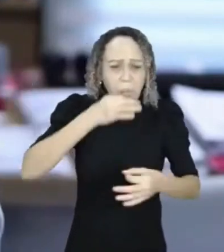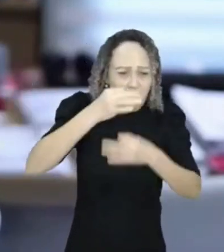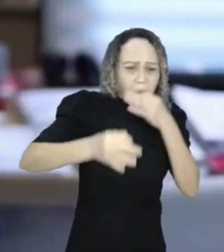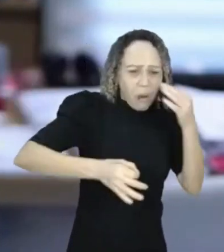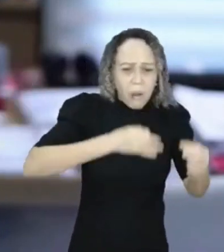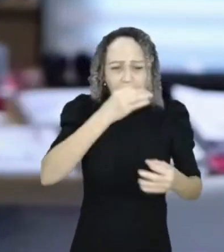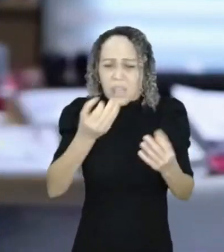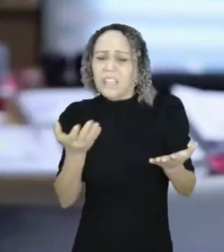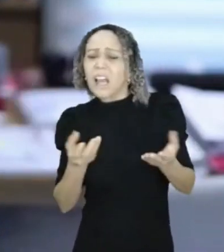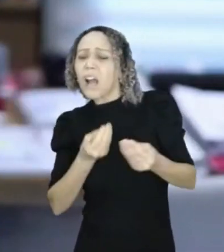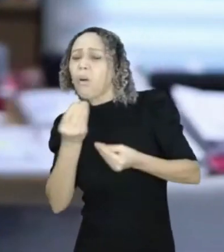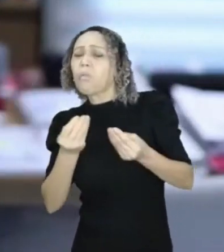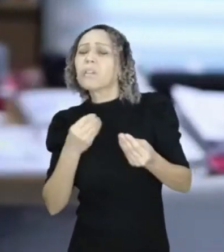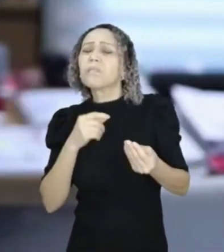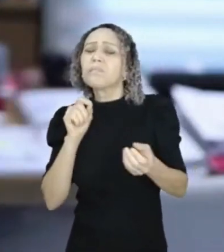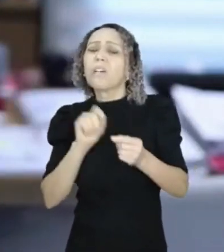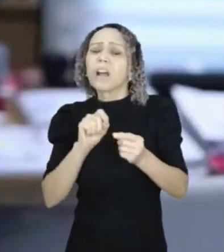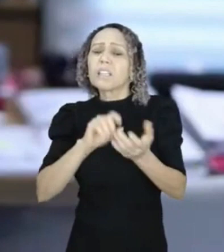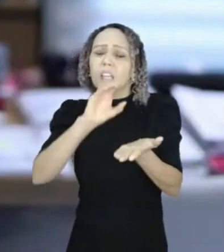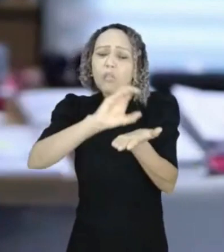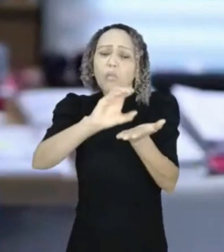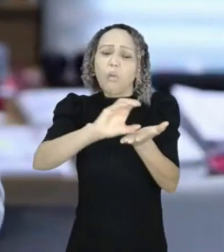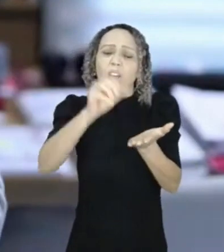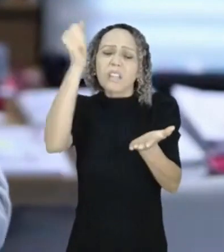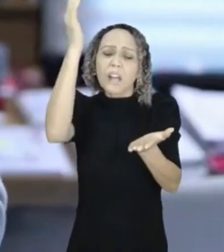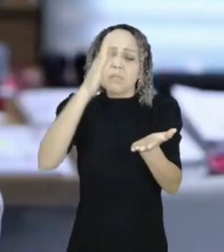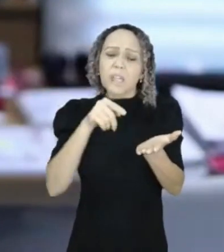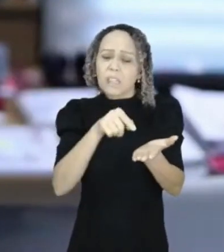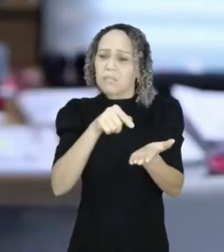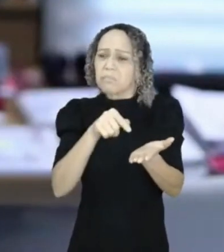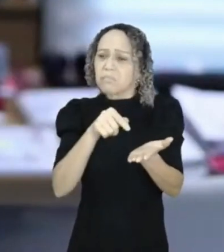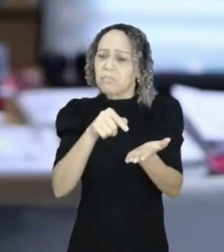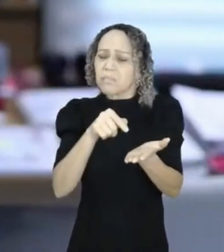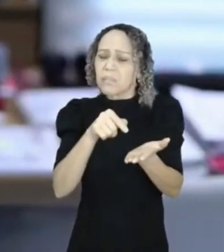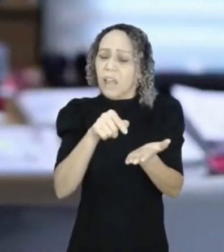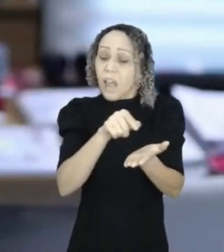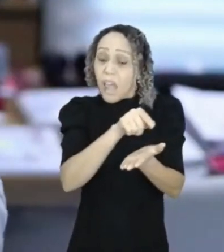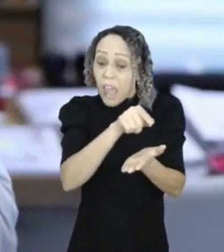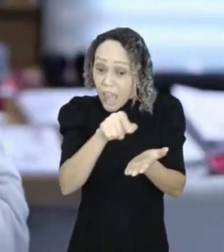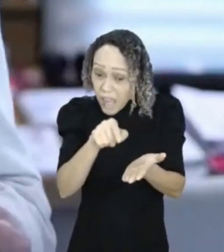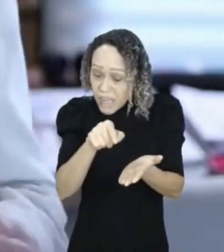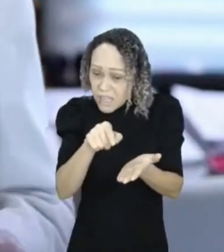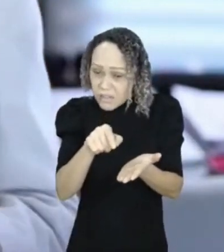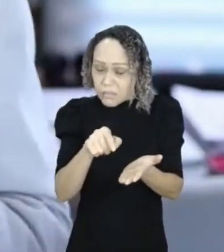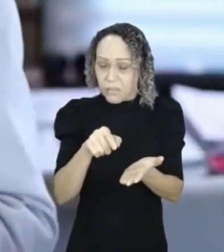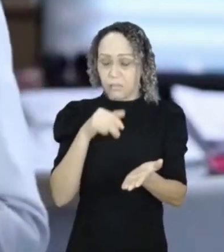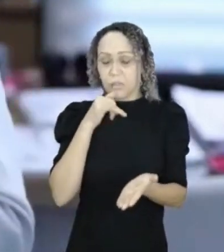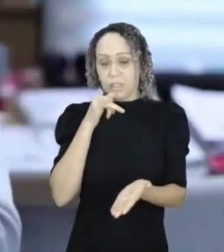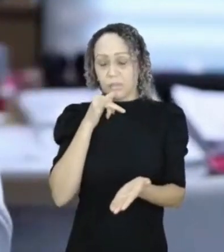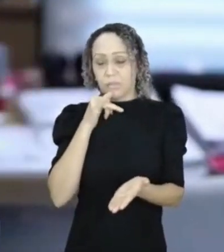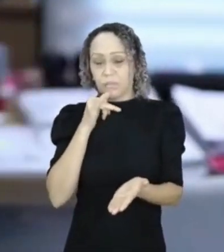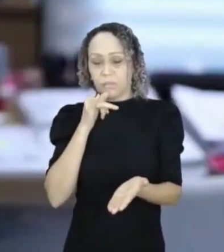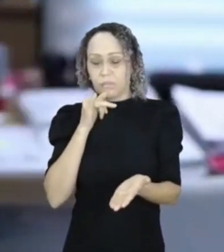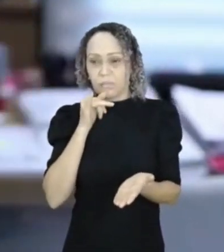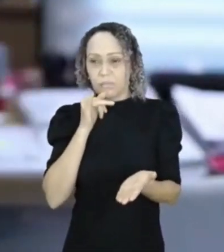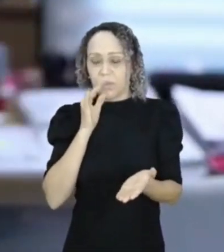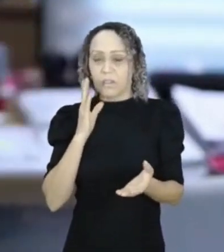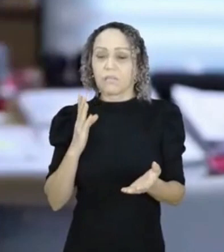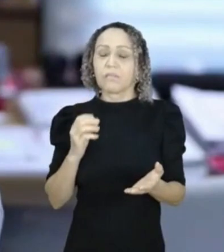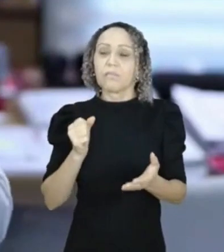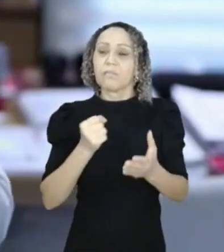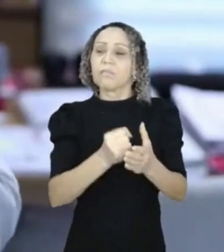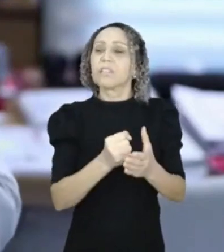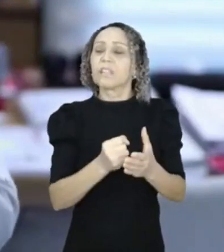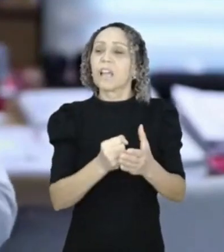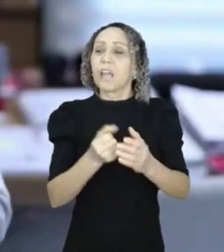sobre o orçamento brasileiro. Sabe? Porque é isso que vai fazer a diferença. Você vai chegar no Congresso Nacional, apresentar uma